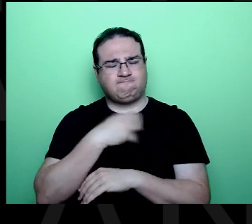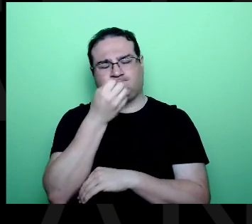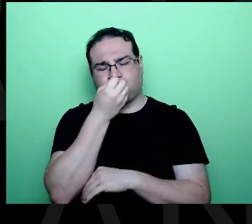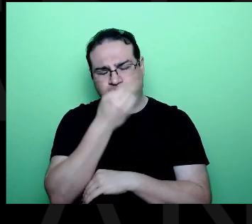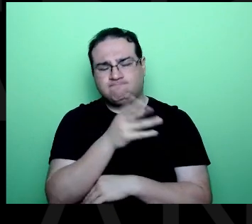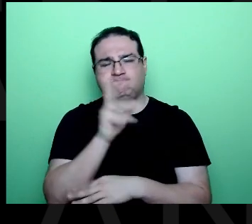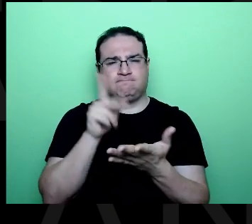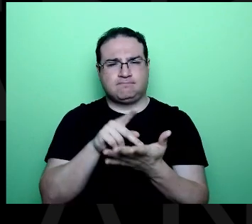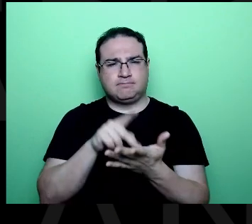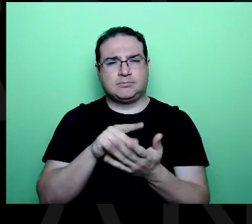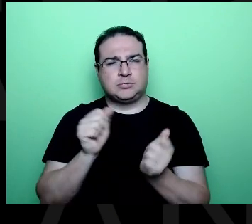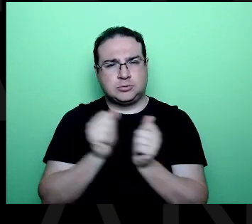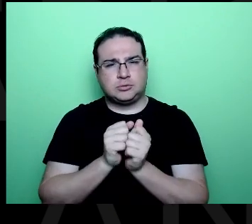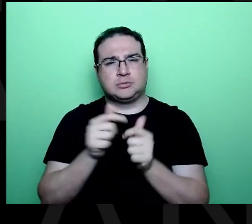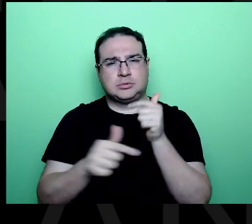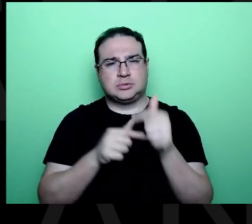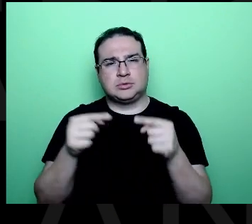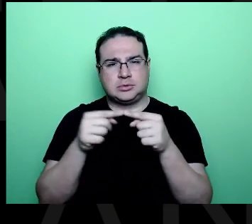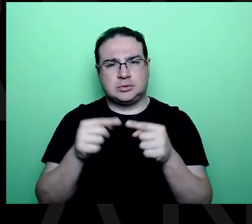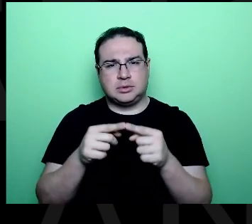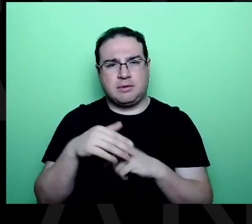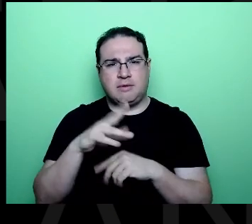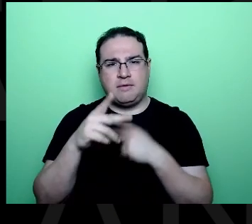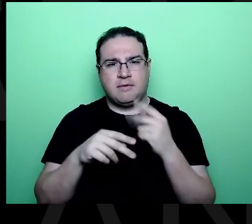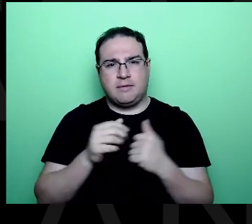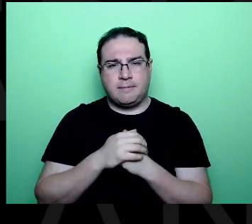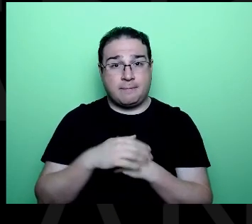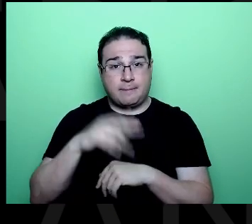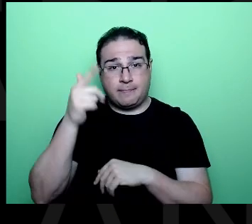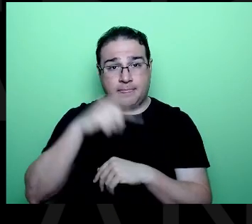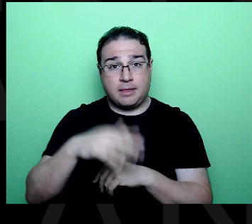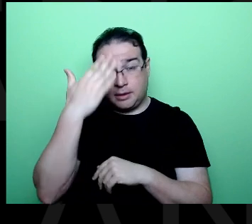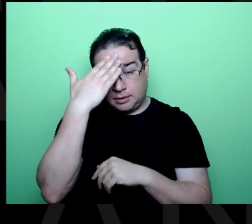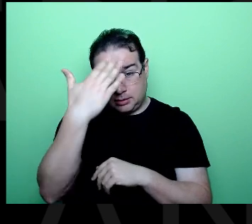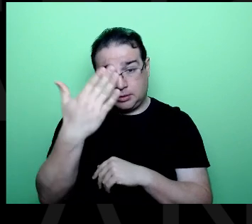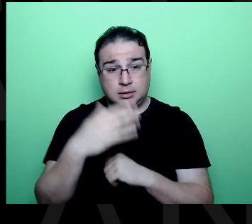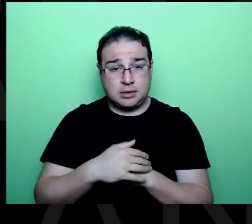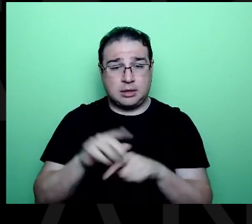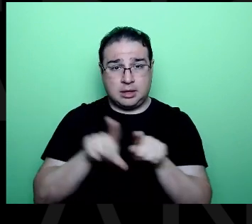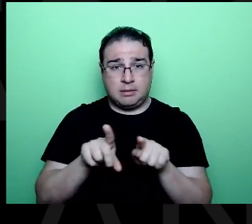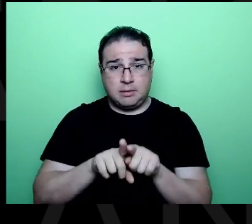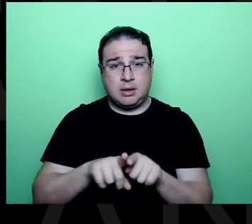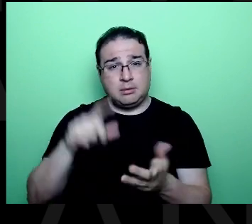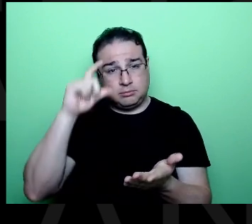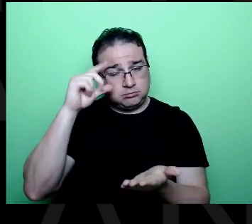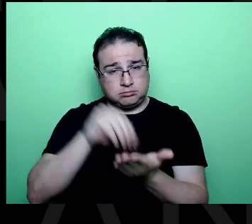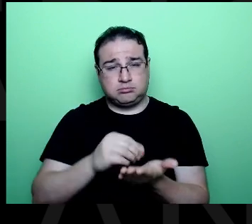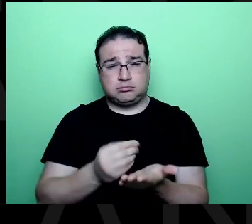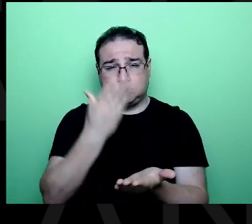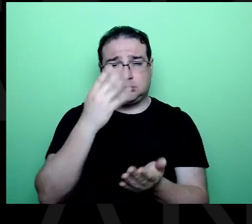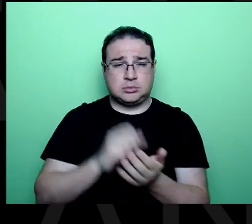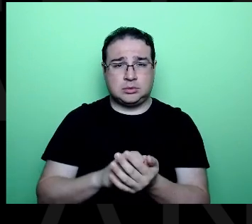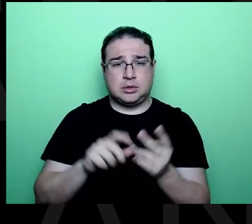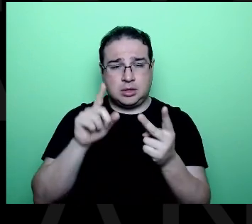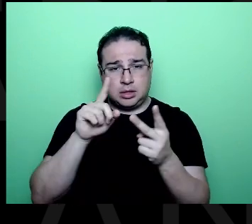gente tá falando isso. E mais uma vez agradecer a Maria Andrade, a Josélia, a Luiz e